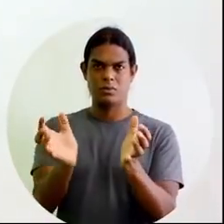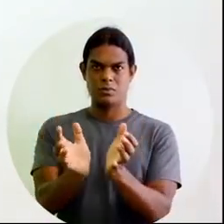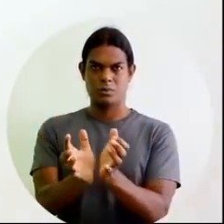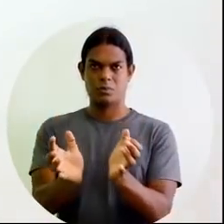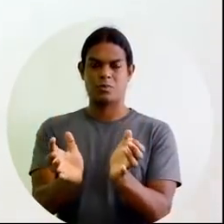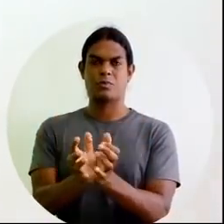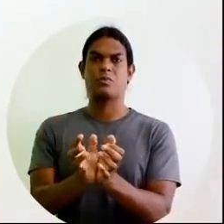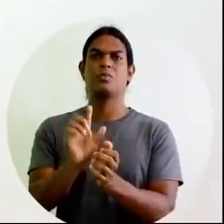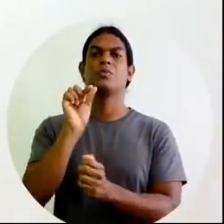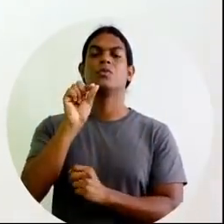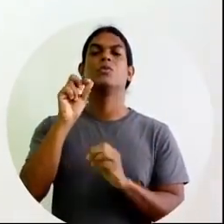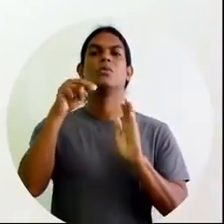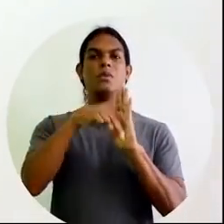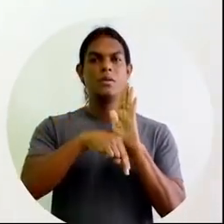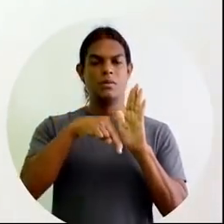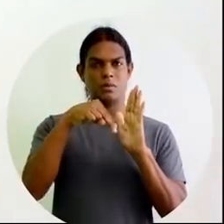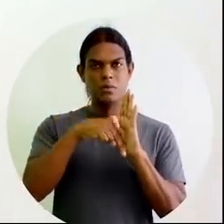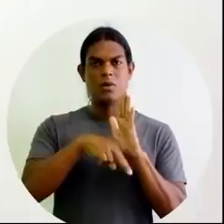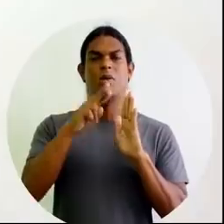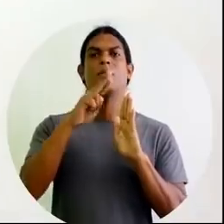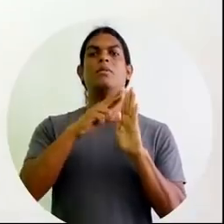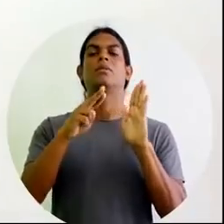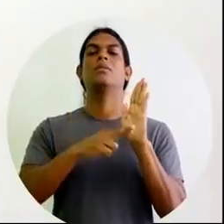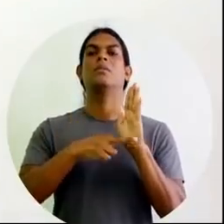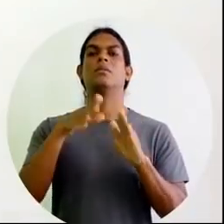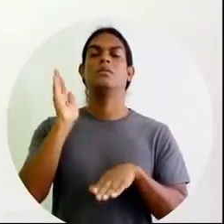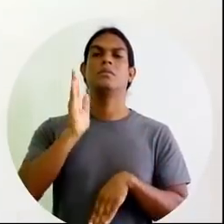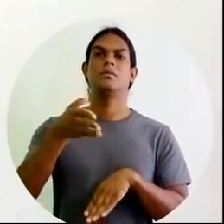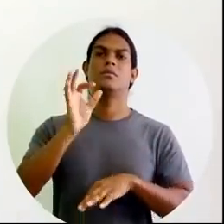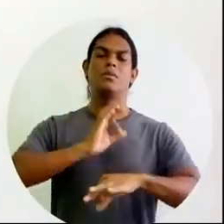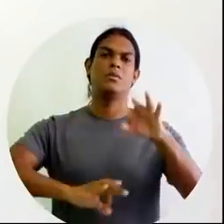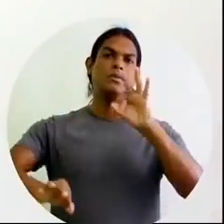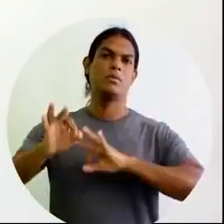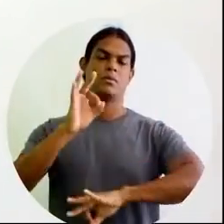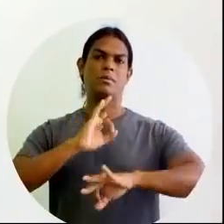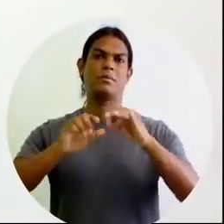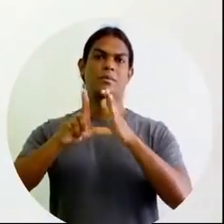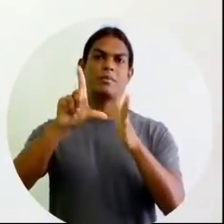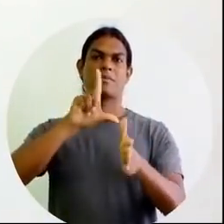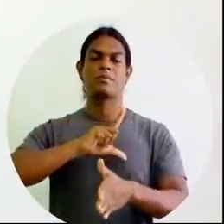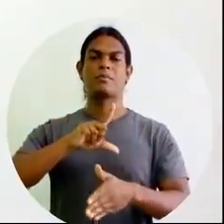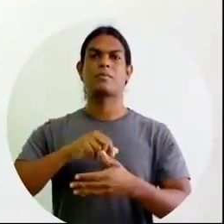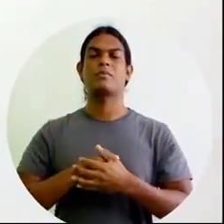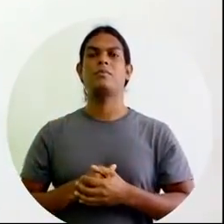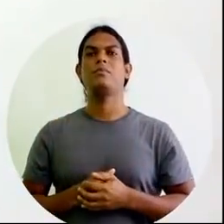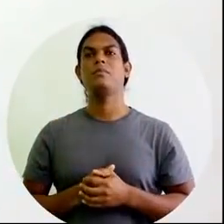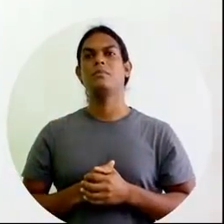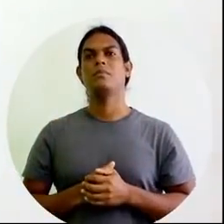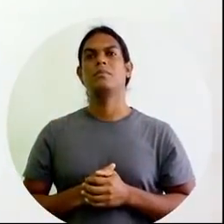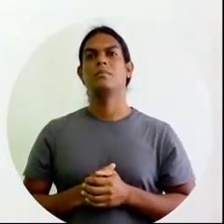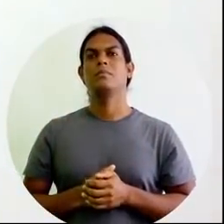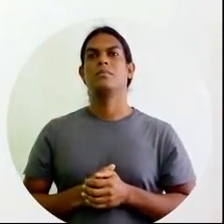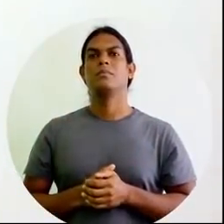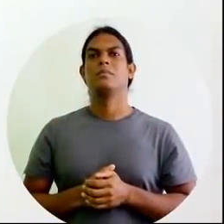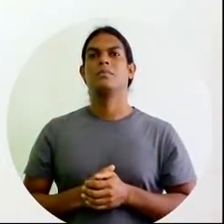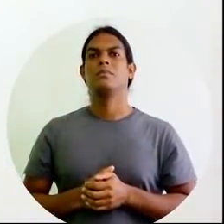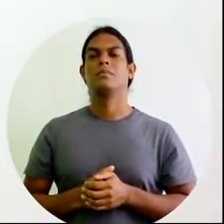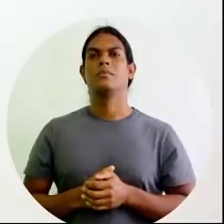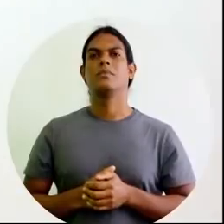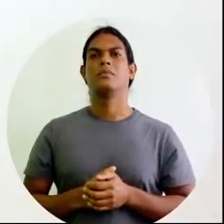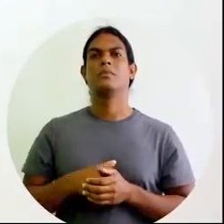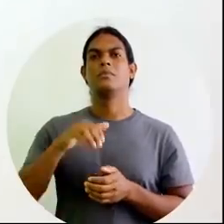grupo precisa aceitar quais são as normas e procedimentos pré-estabelecidos de uma determinada